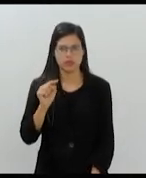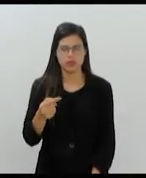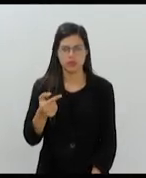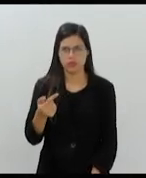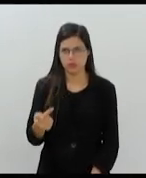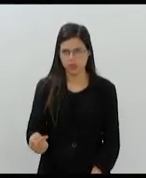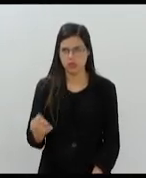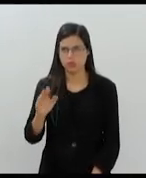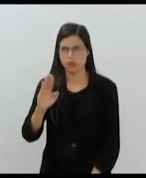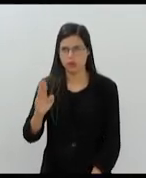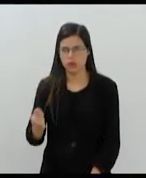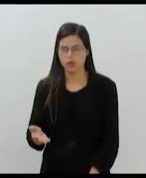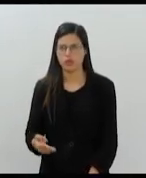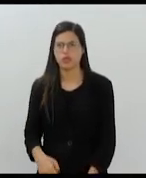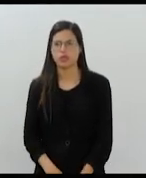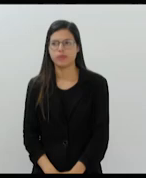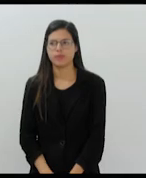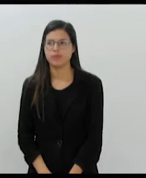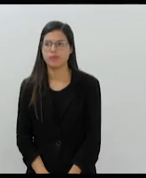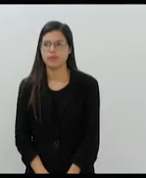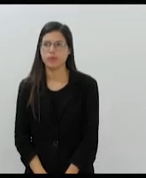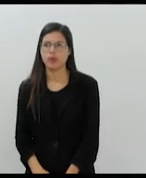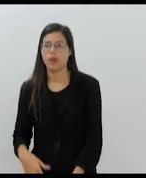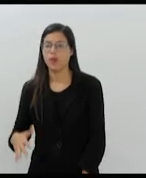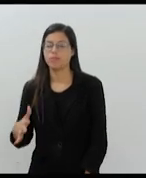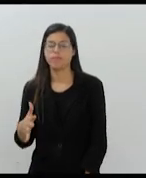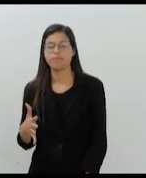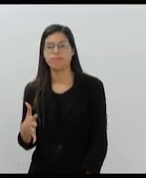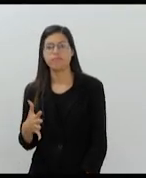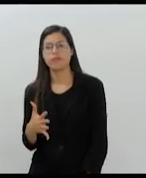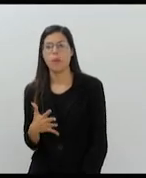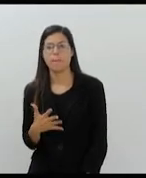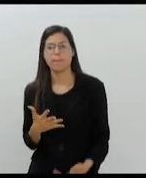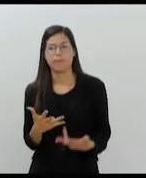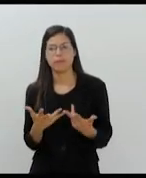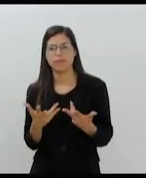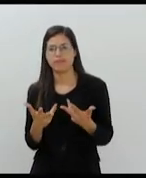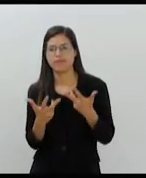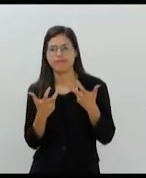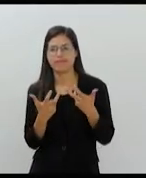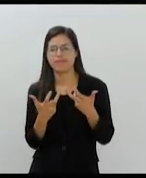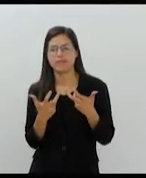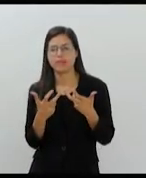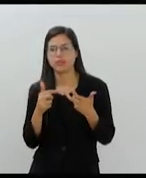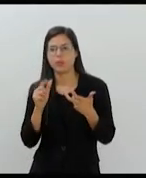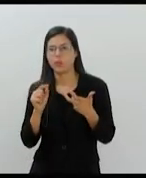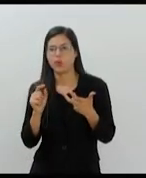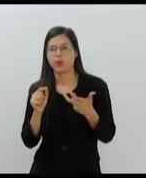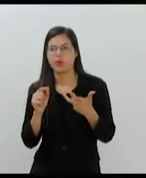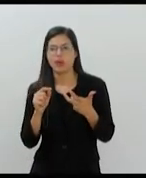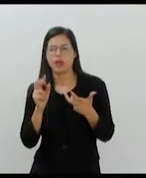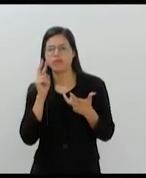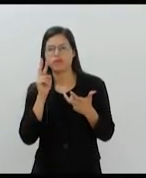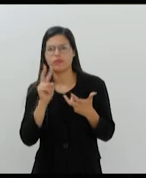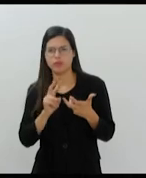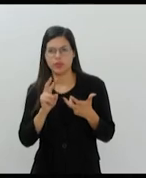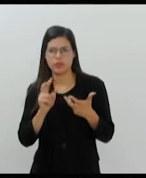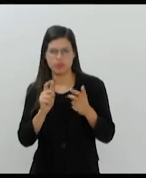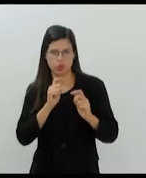bilhões, eu me surpreendo com uma matéria jornalística